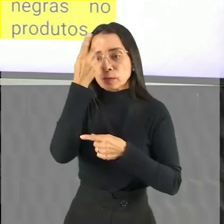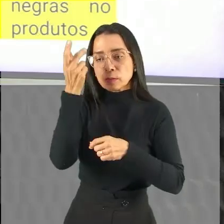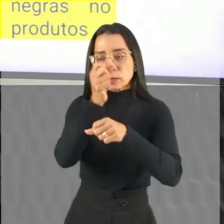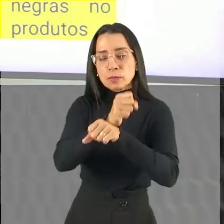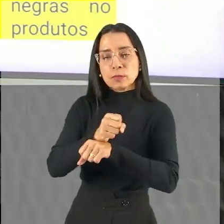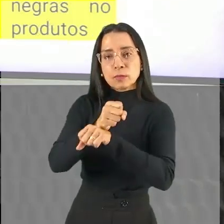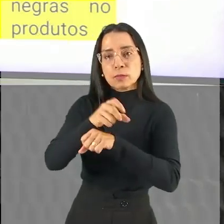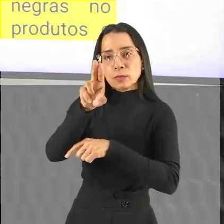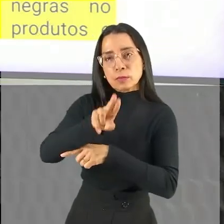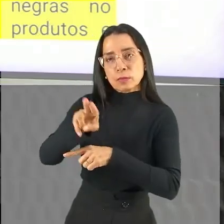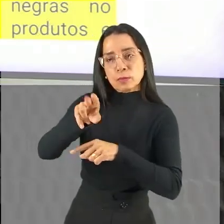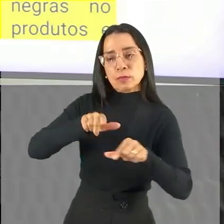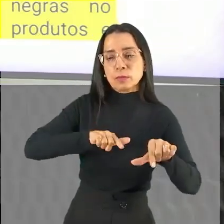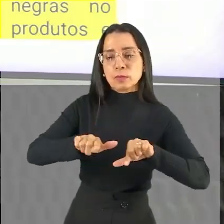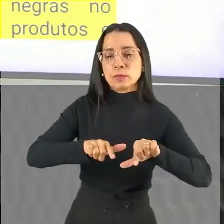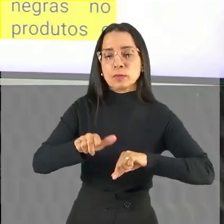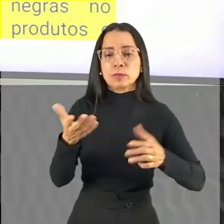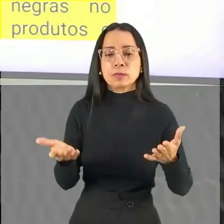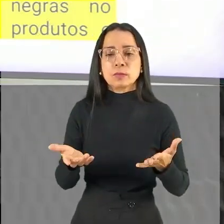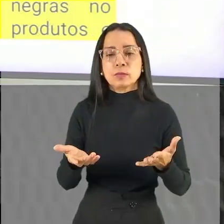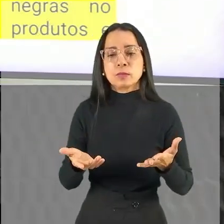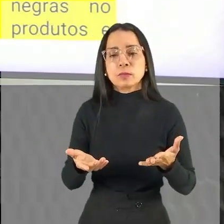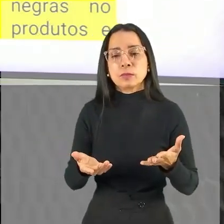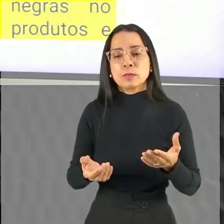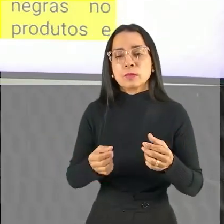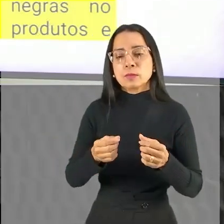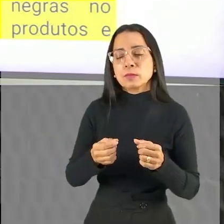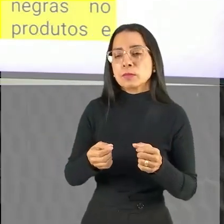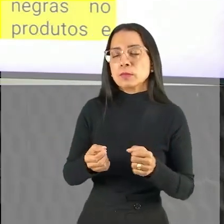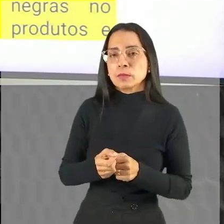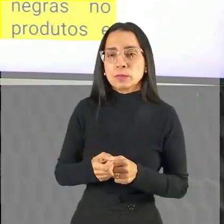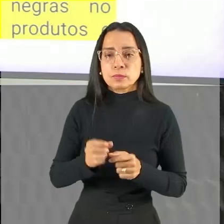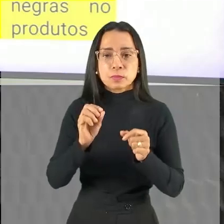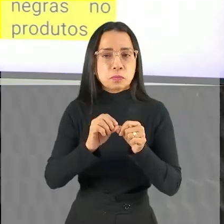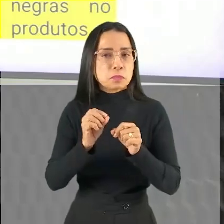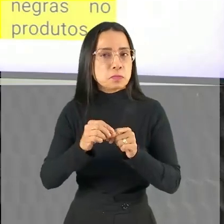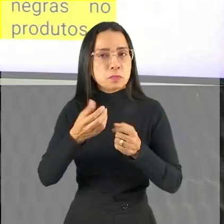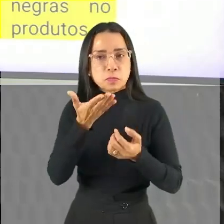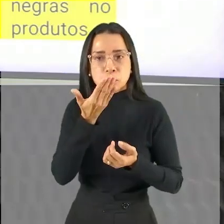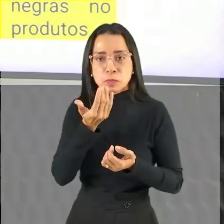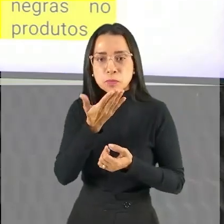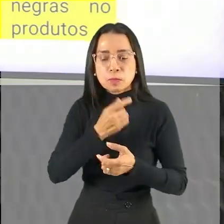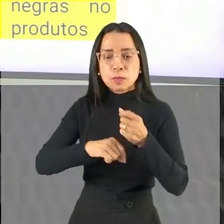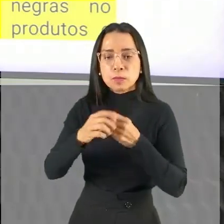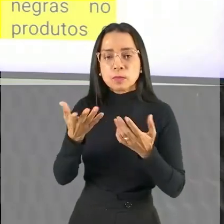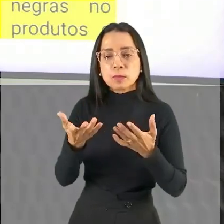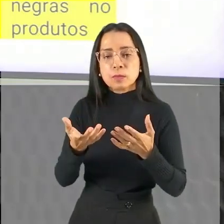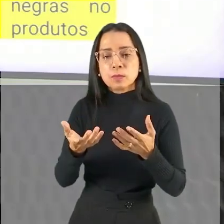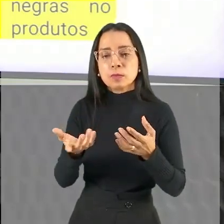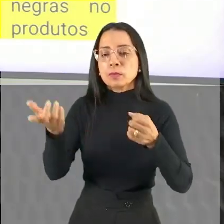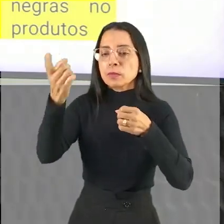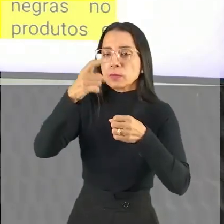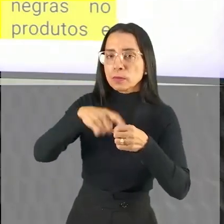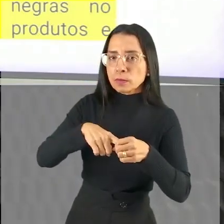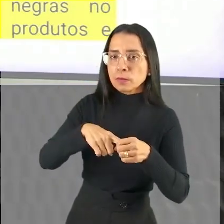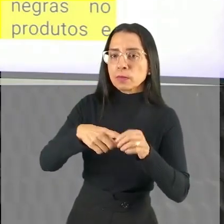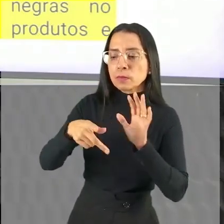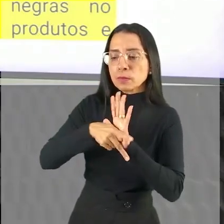a utilização do seu trabalho, tanto da fabricação do alimento como da venda dele, trazia retornos para o